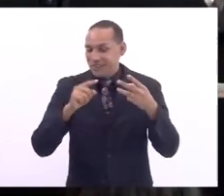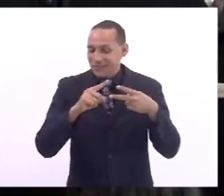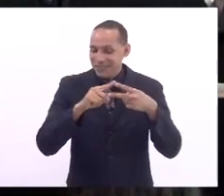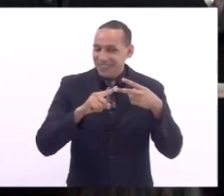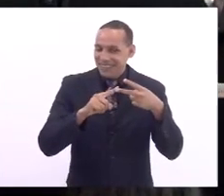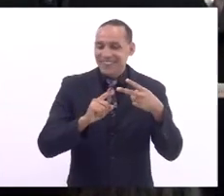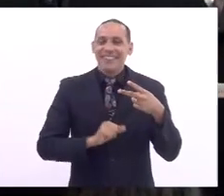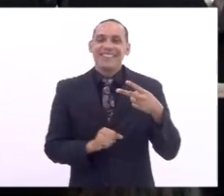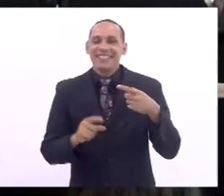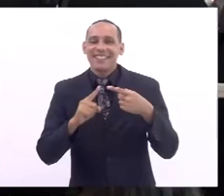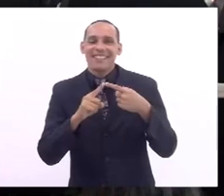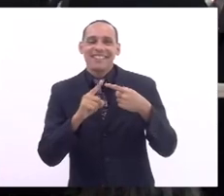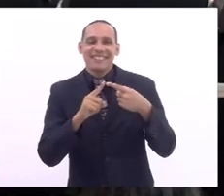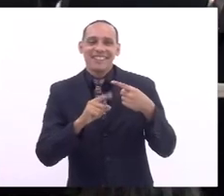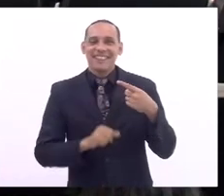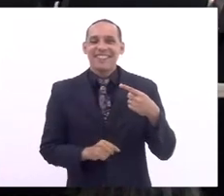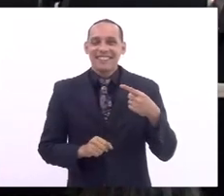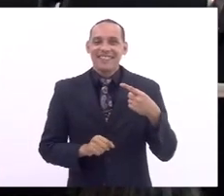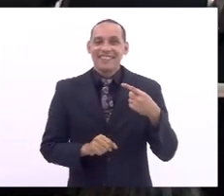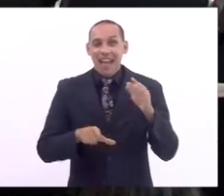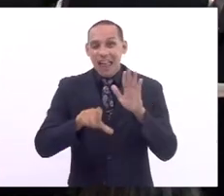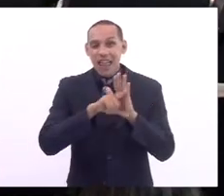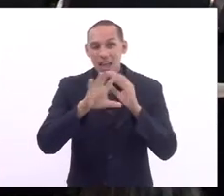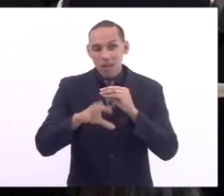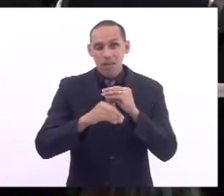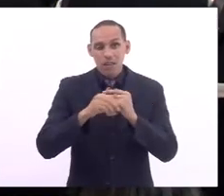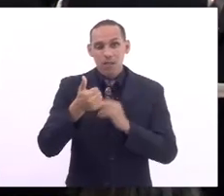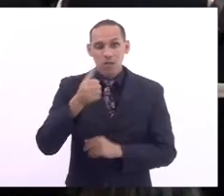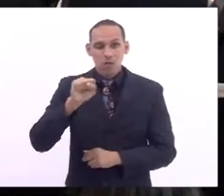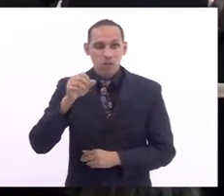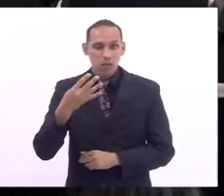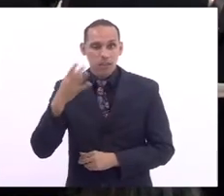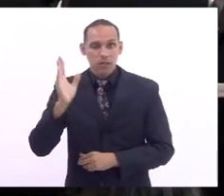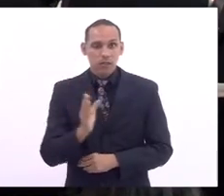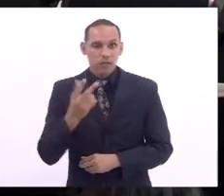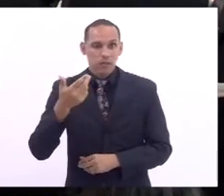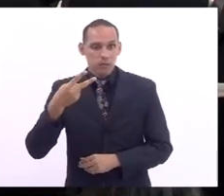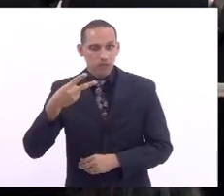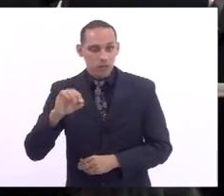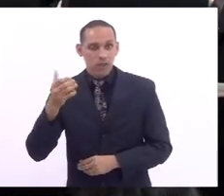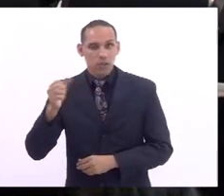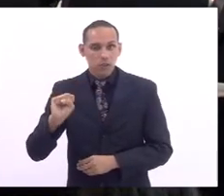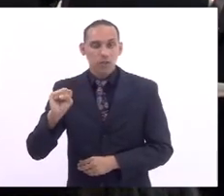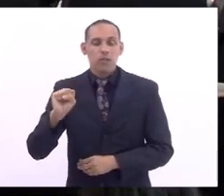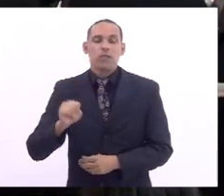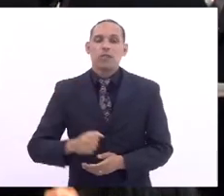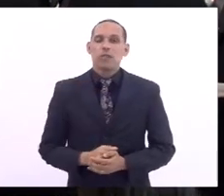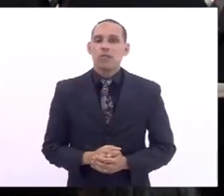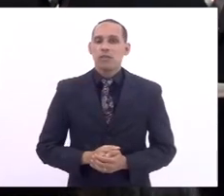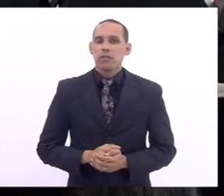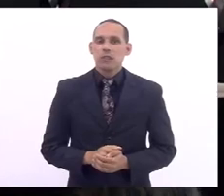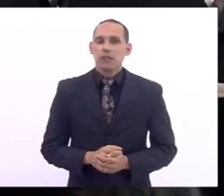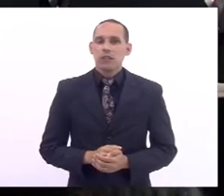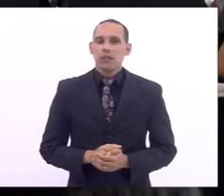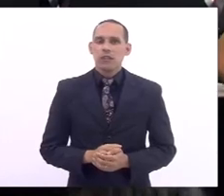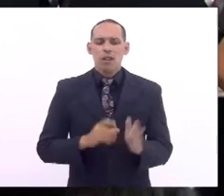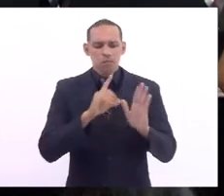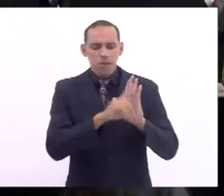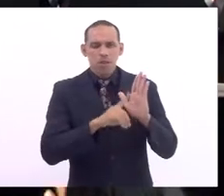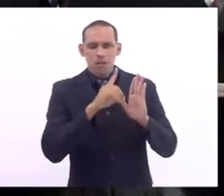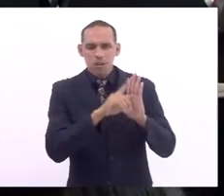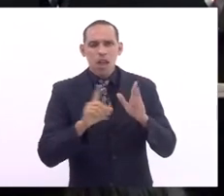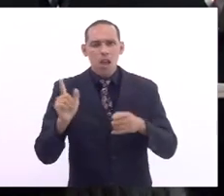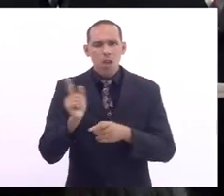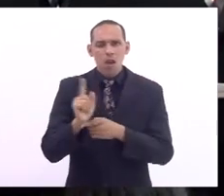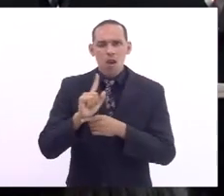um É de fato a lei complementar 184 de 2018 é que fixa as diretrizes de